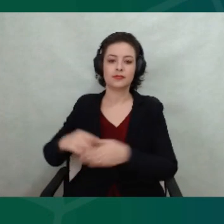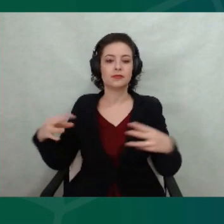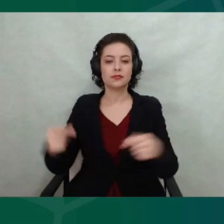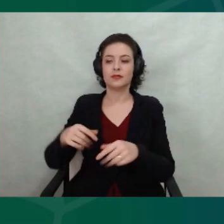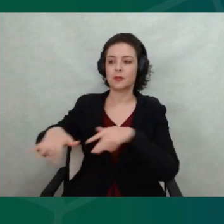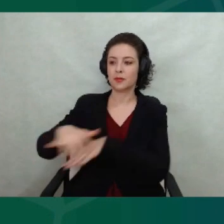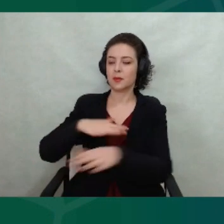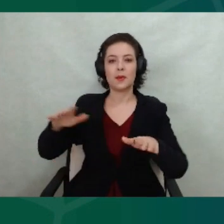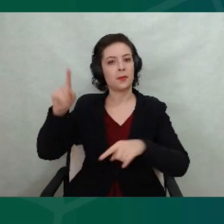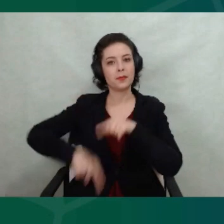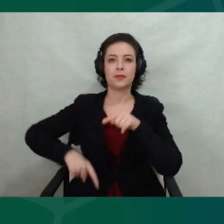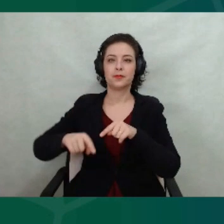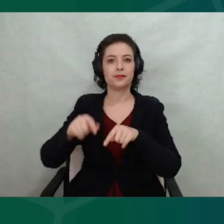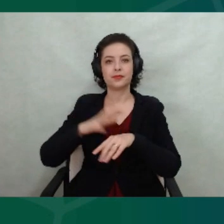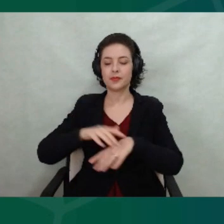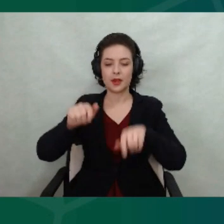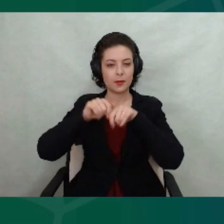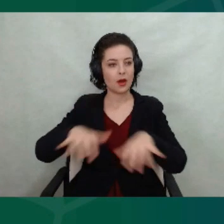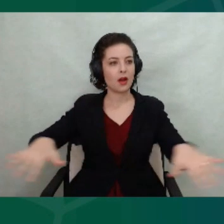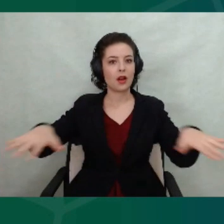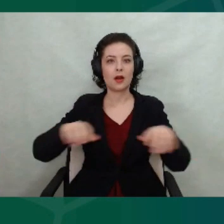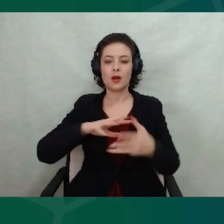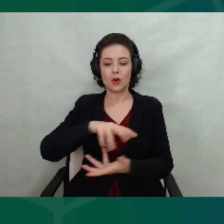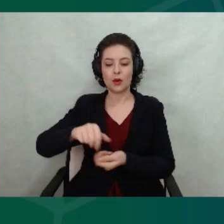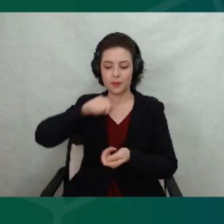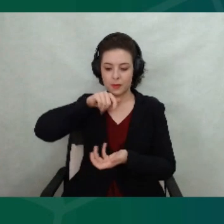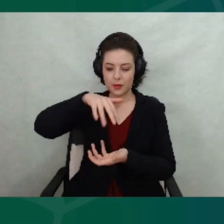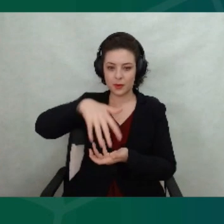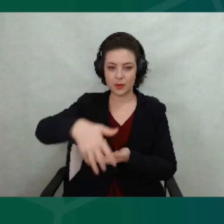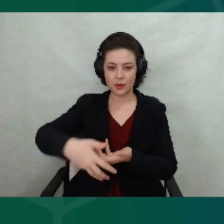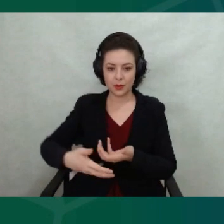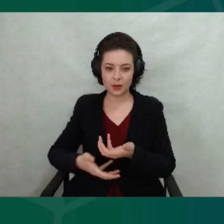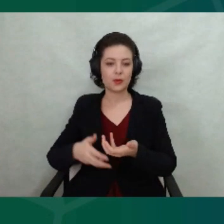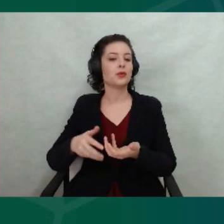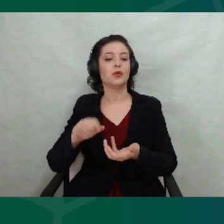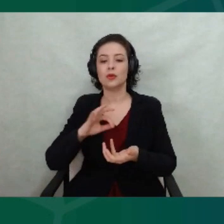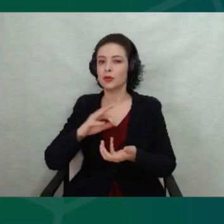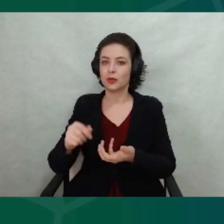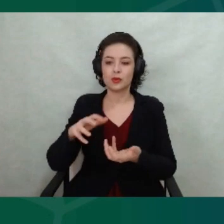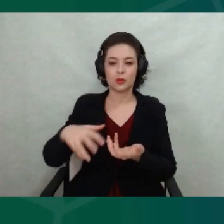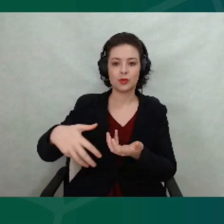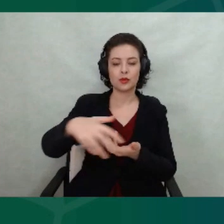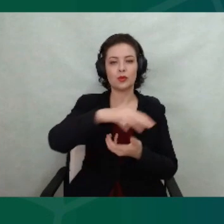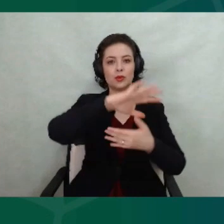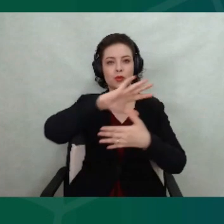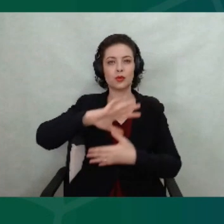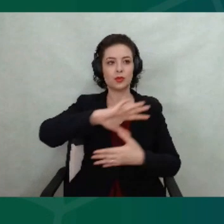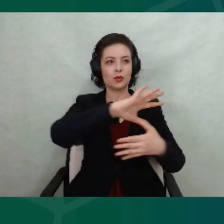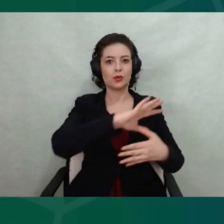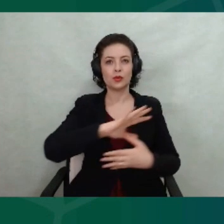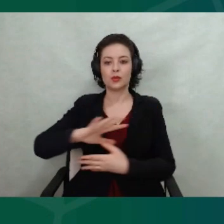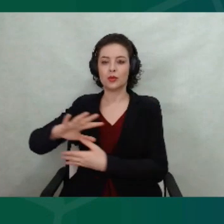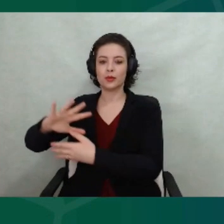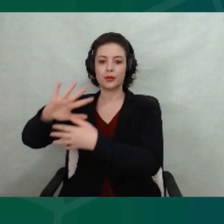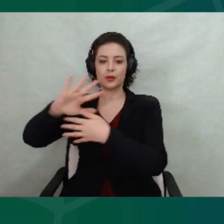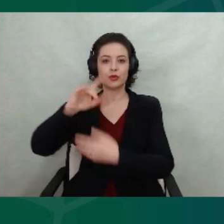espalhou rapidamente pelo mundo todo, atingindo todos os continentes, de tal forma que, no dia 11